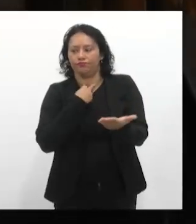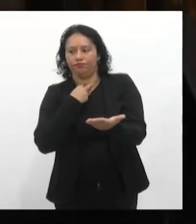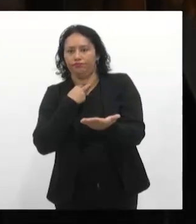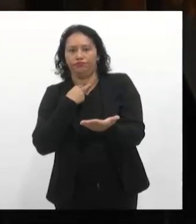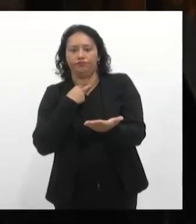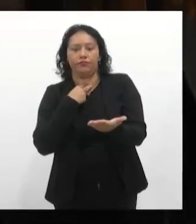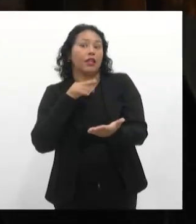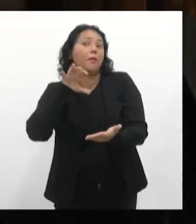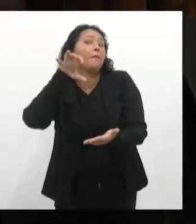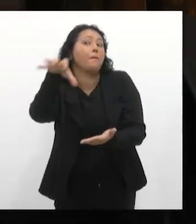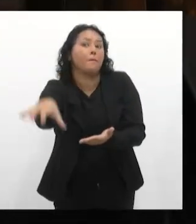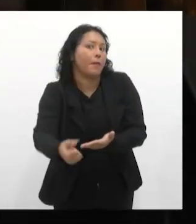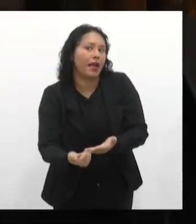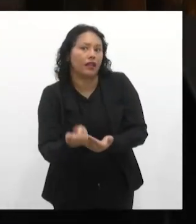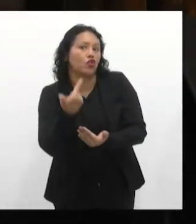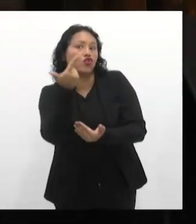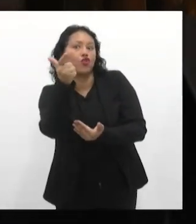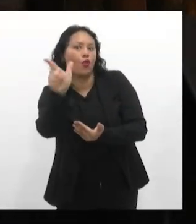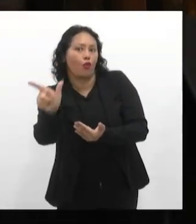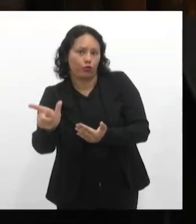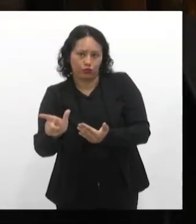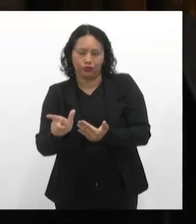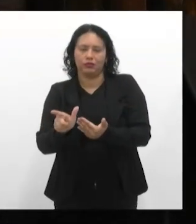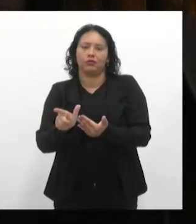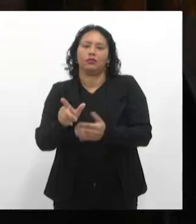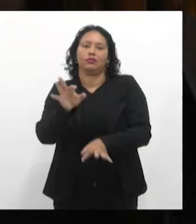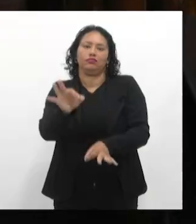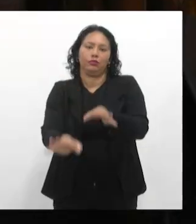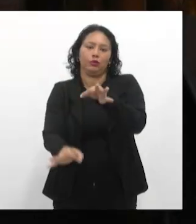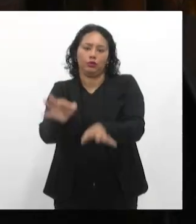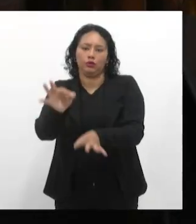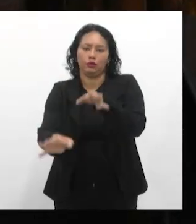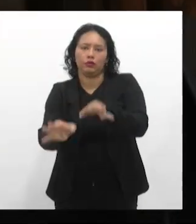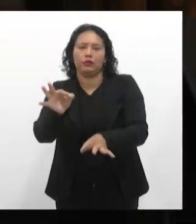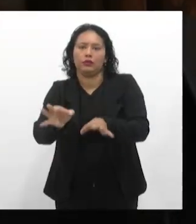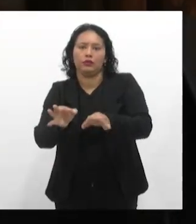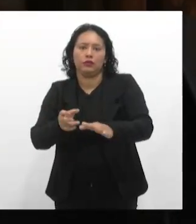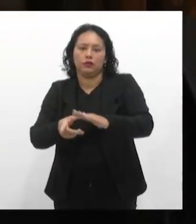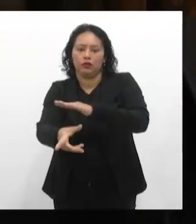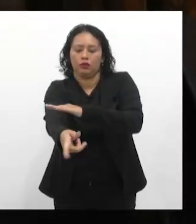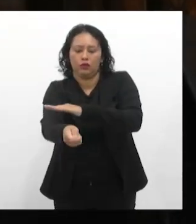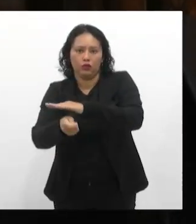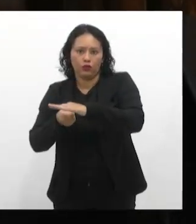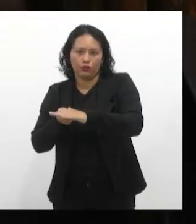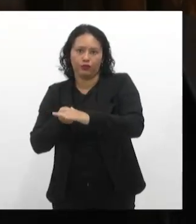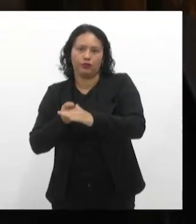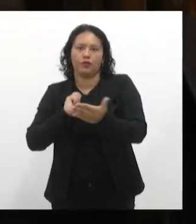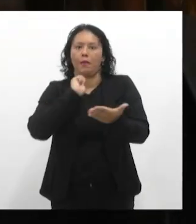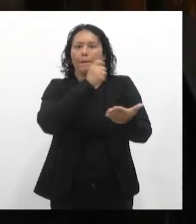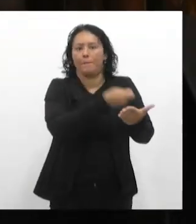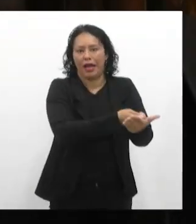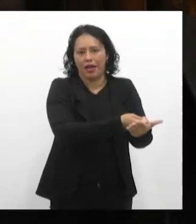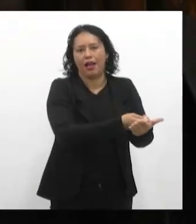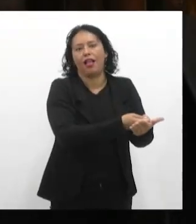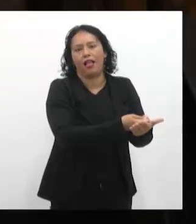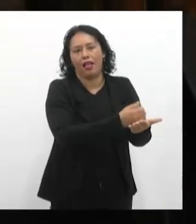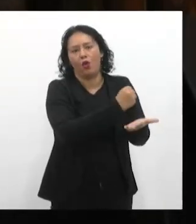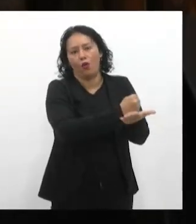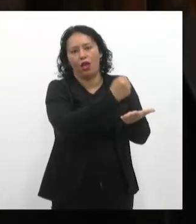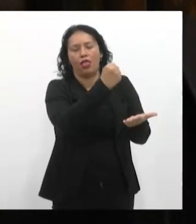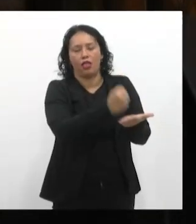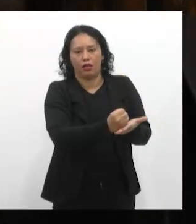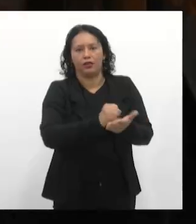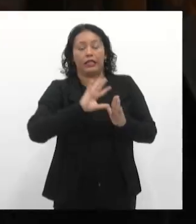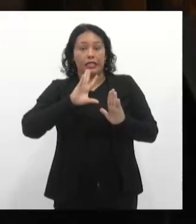fundo riquíssimo e que poderia estar pagando essas custas. Então, uma primeira defesa é que essa emenda